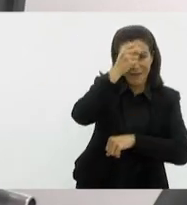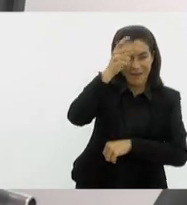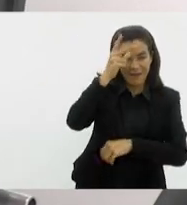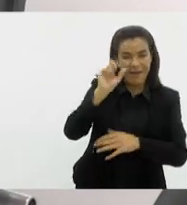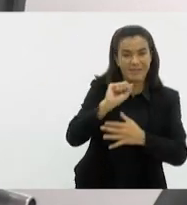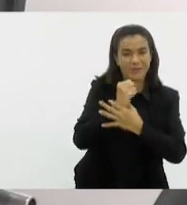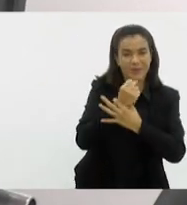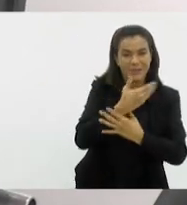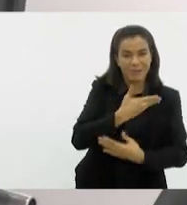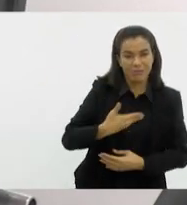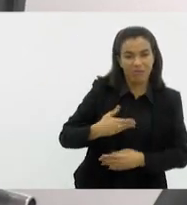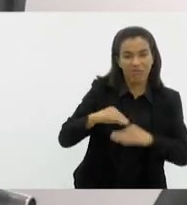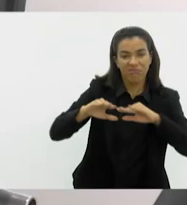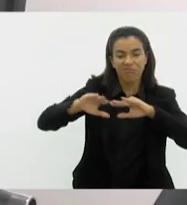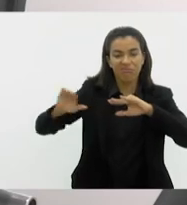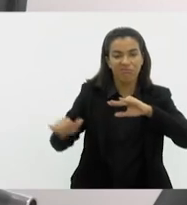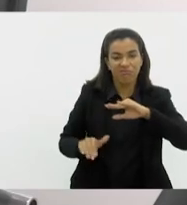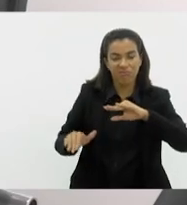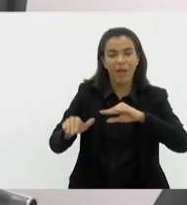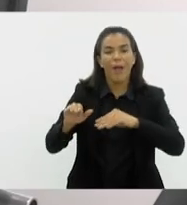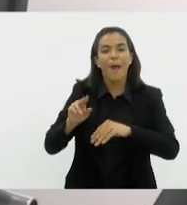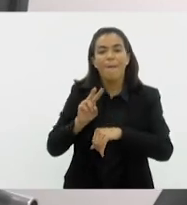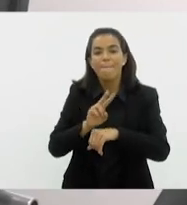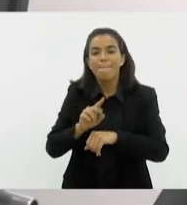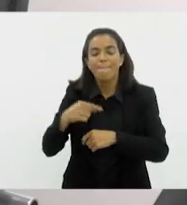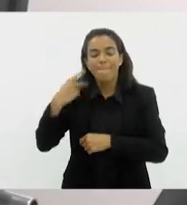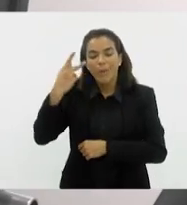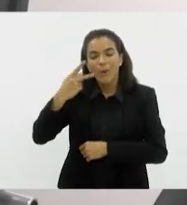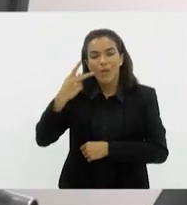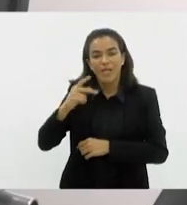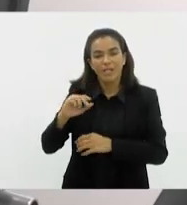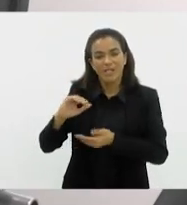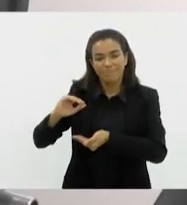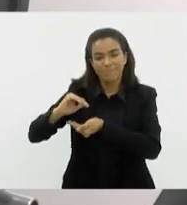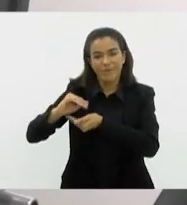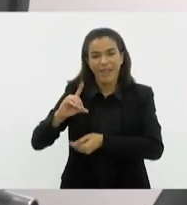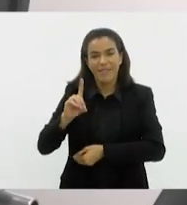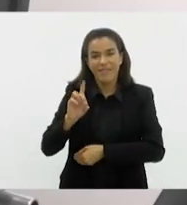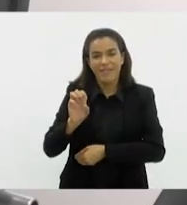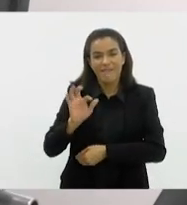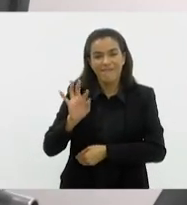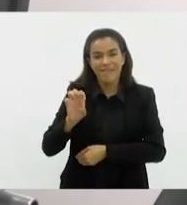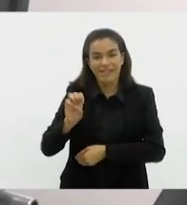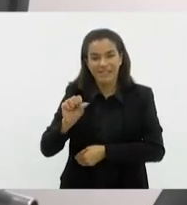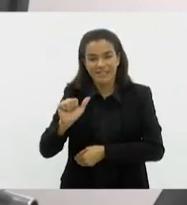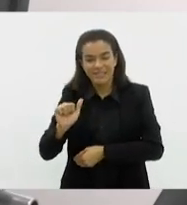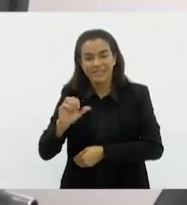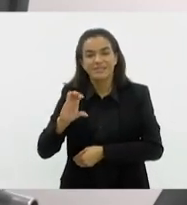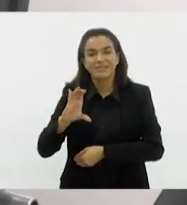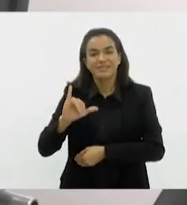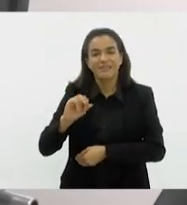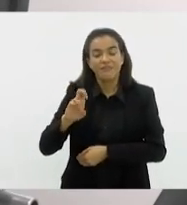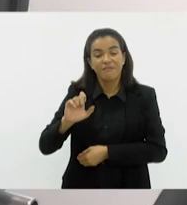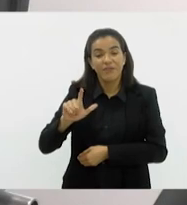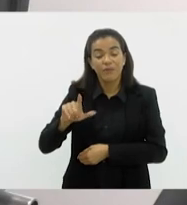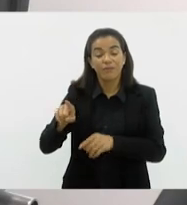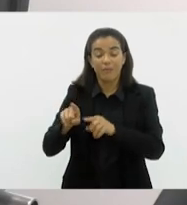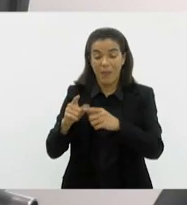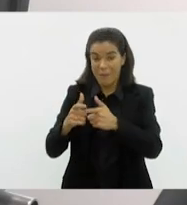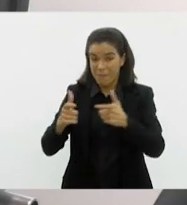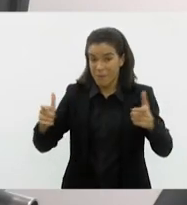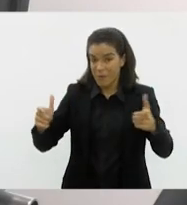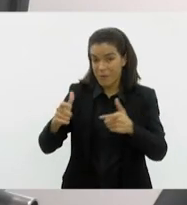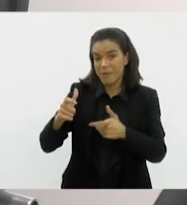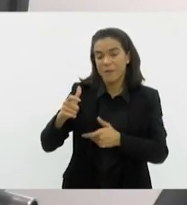e menosprezam a política de defesa civil. E o outro ponto mais sensível é que, na maioria dos municípios